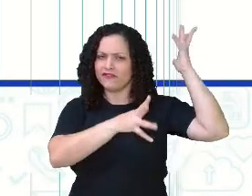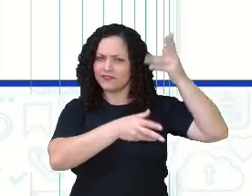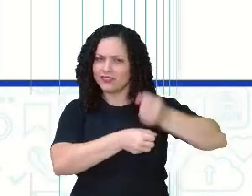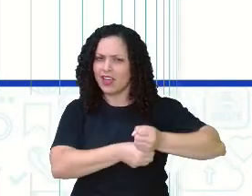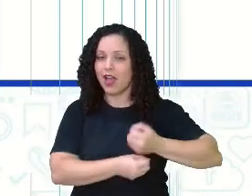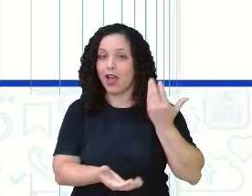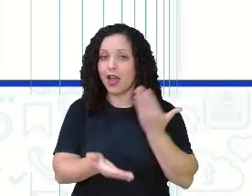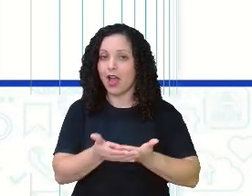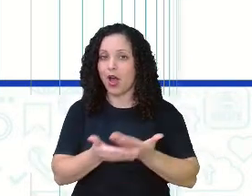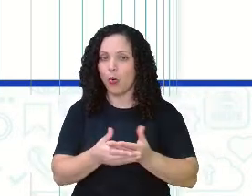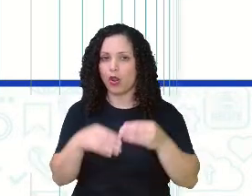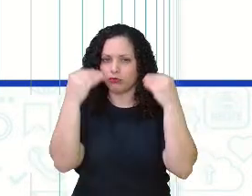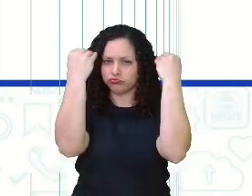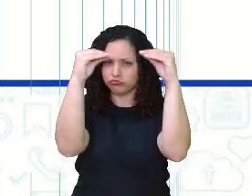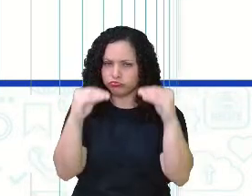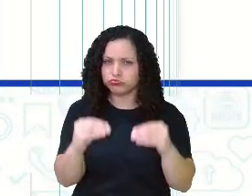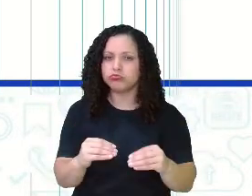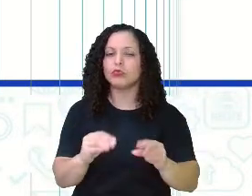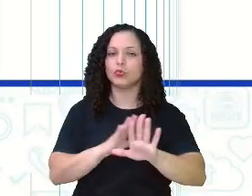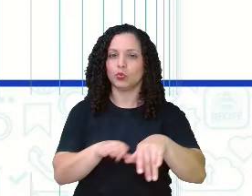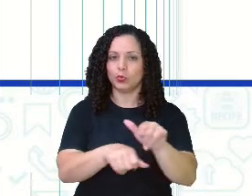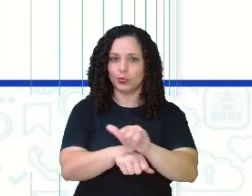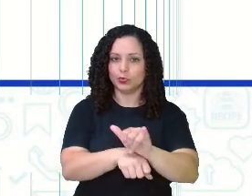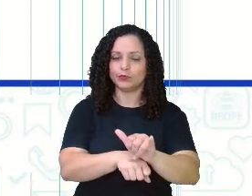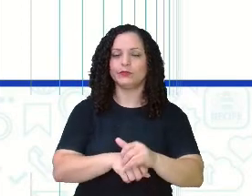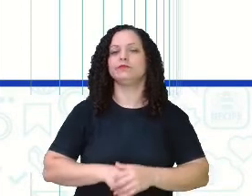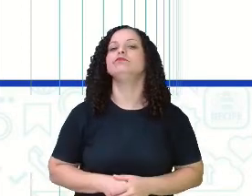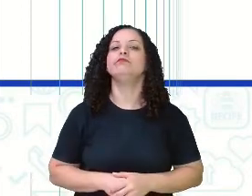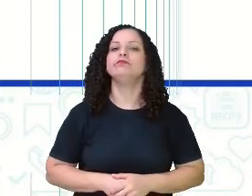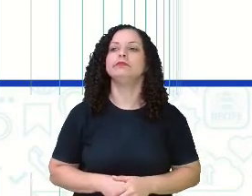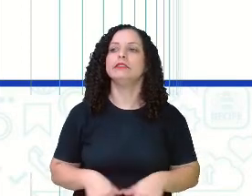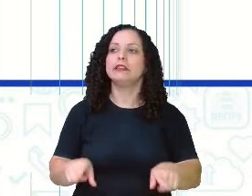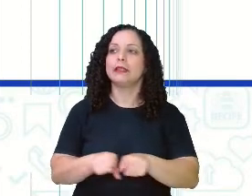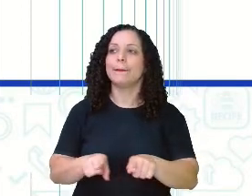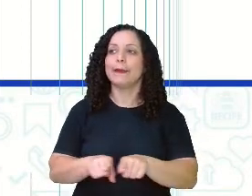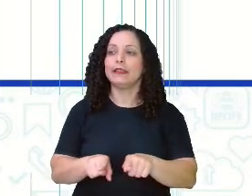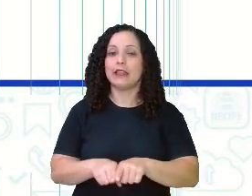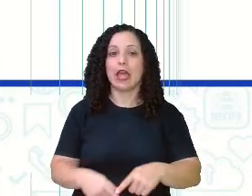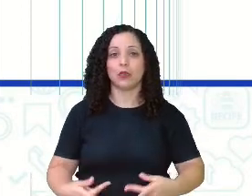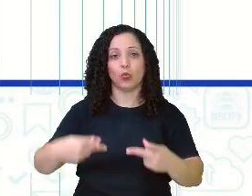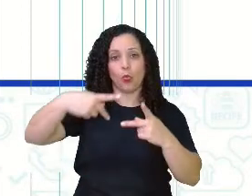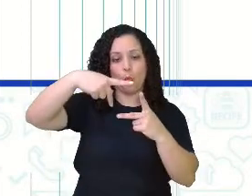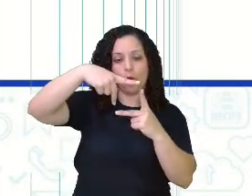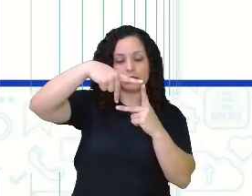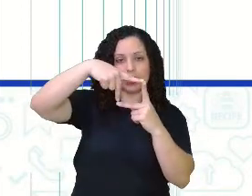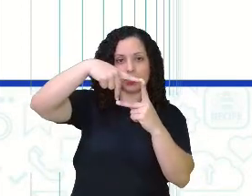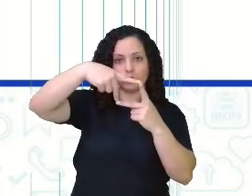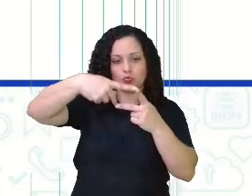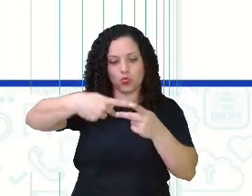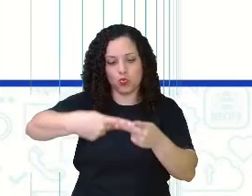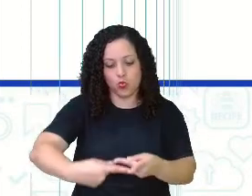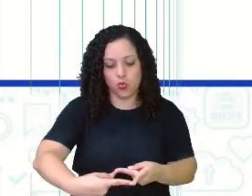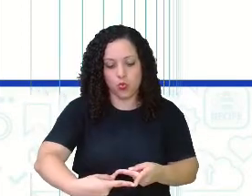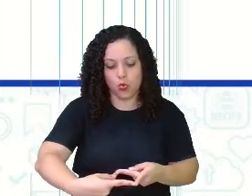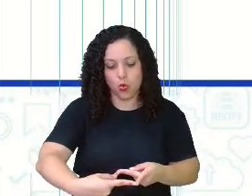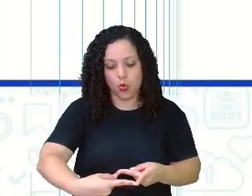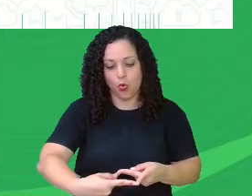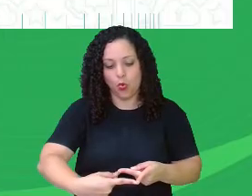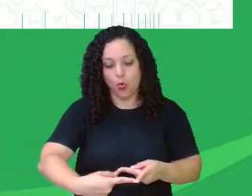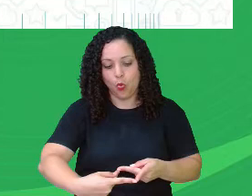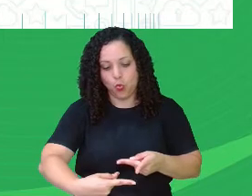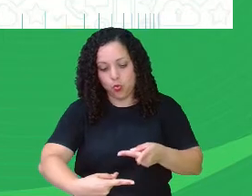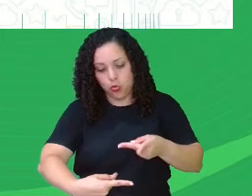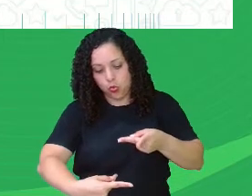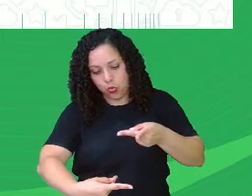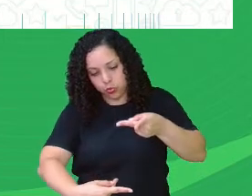aula completinha no YouTube, você pode ver isso aí. E a do quadrado, você sabe que tem todos os lados iguais, e aí é base vezes altura ou o lado ao quadrado,